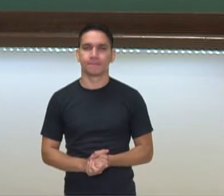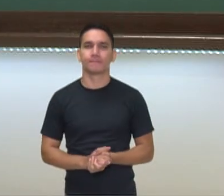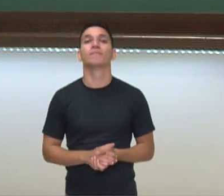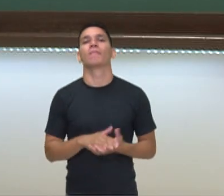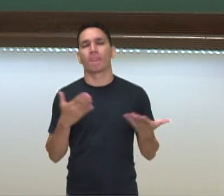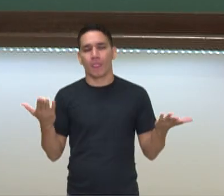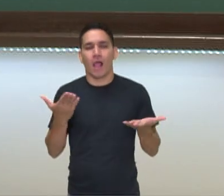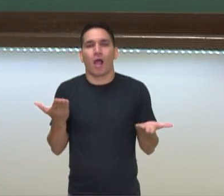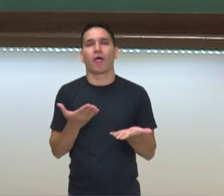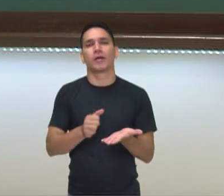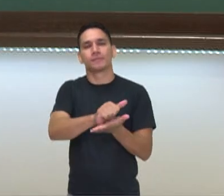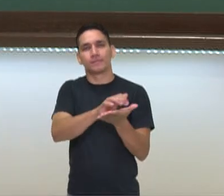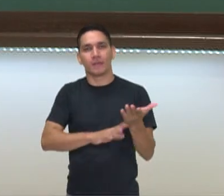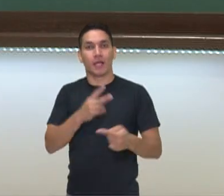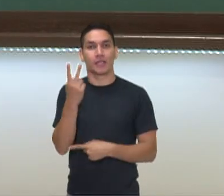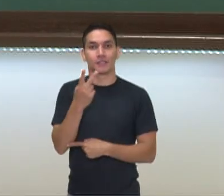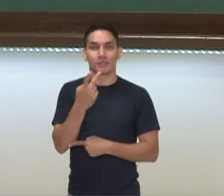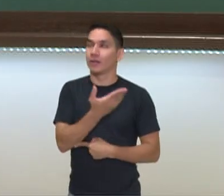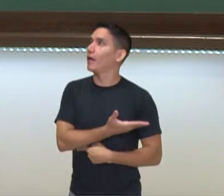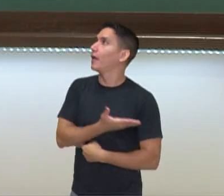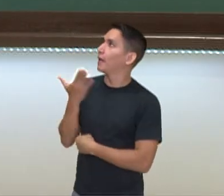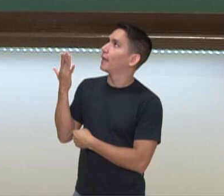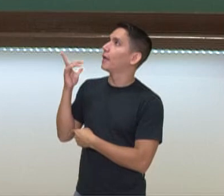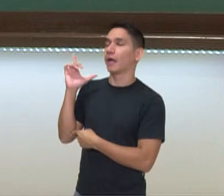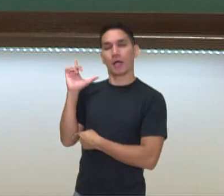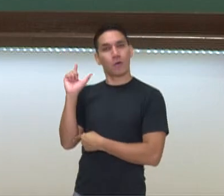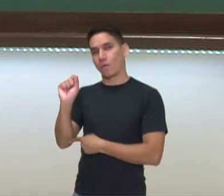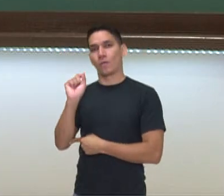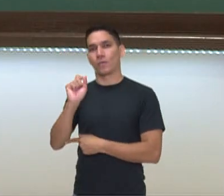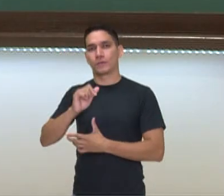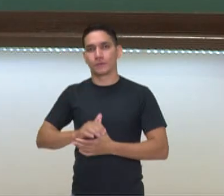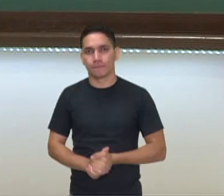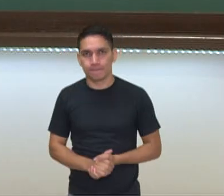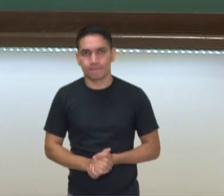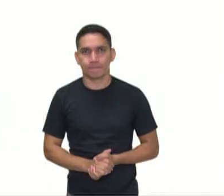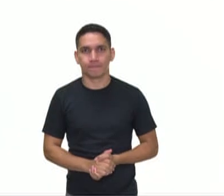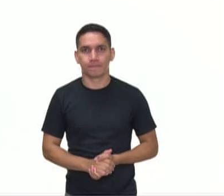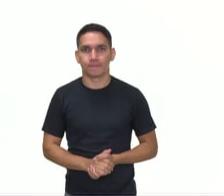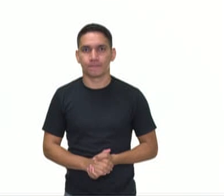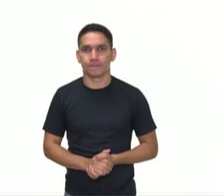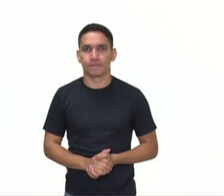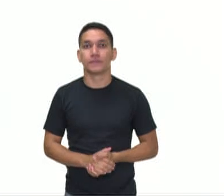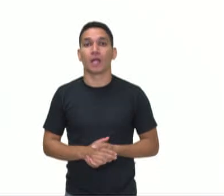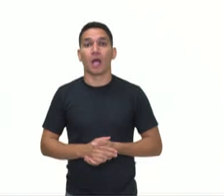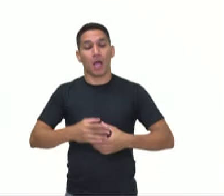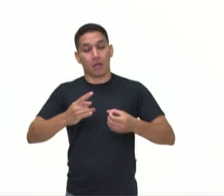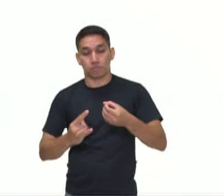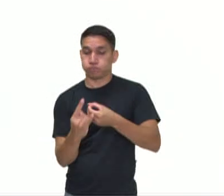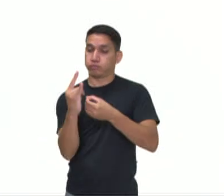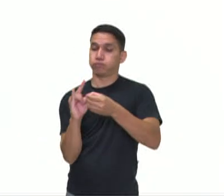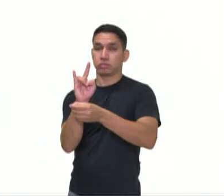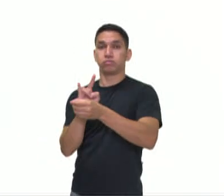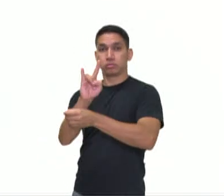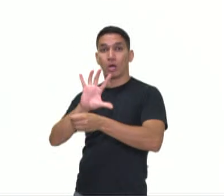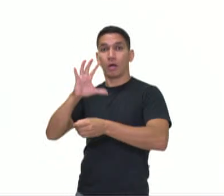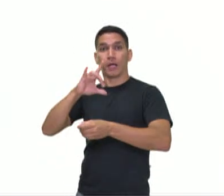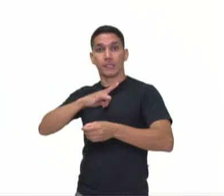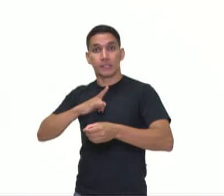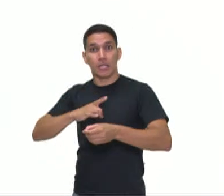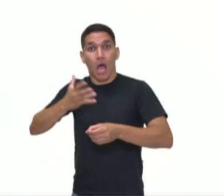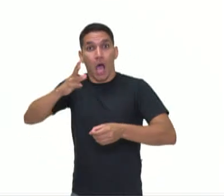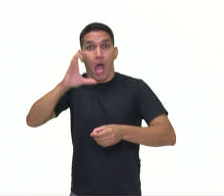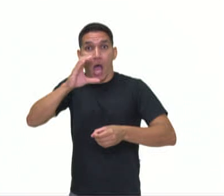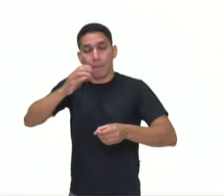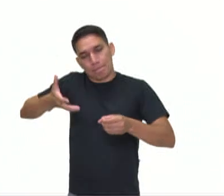nosso segundo exercício, nossa segunda atividade. Confere ela aí, ó. A urbanização que ocorre de forma